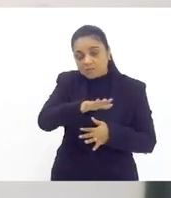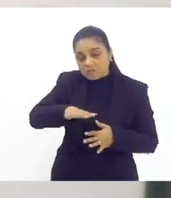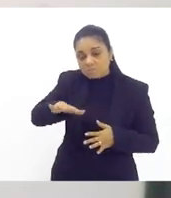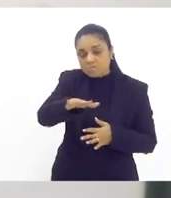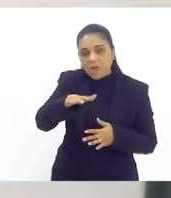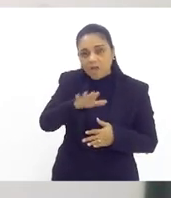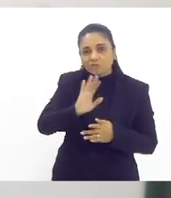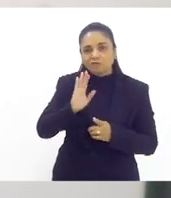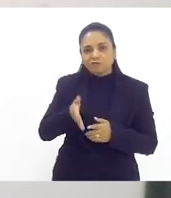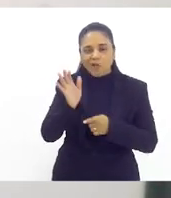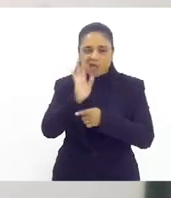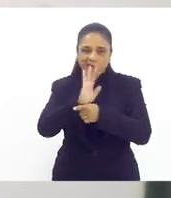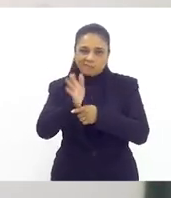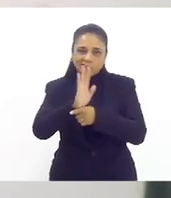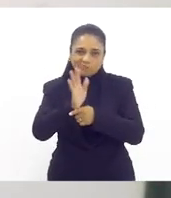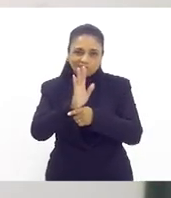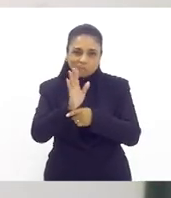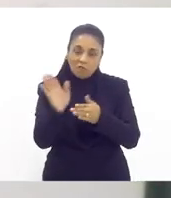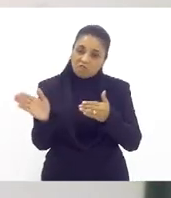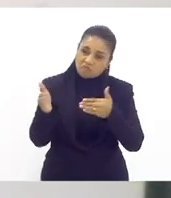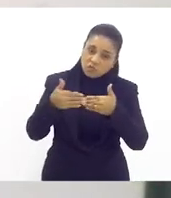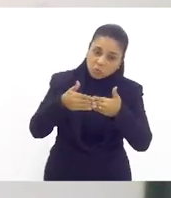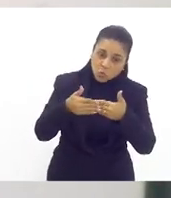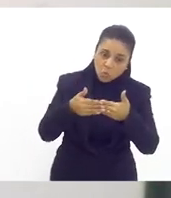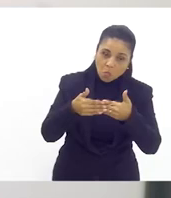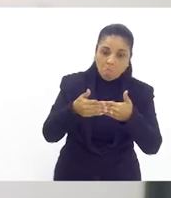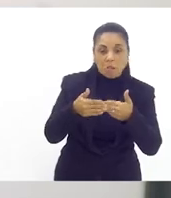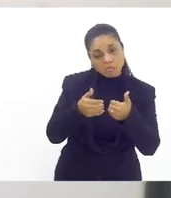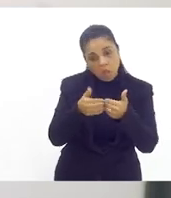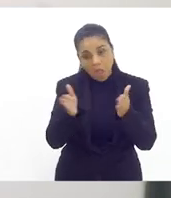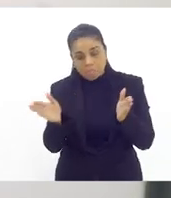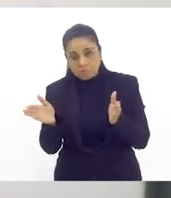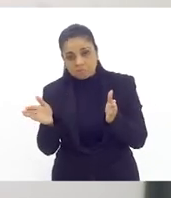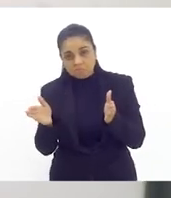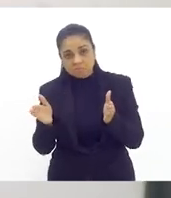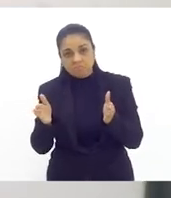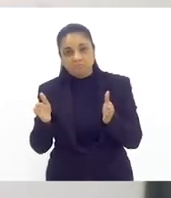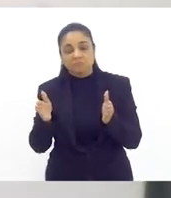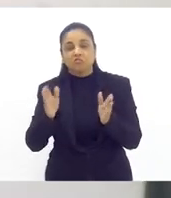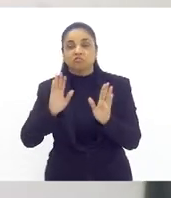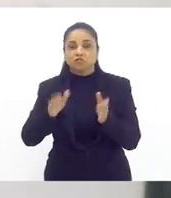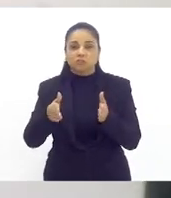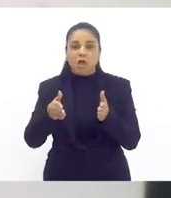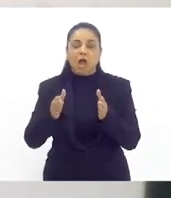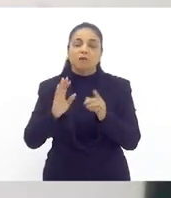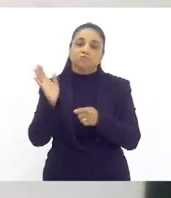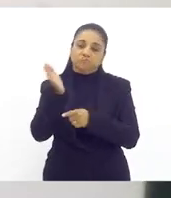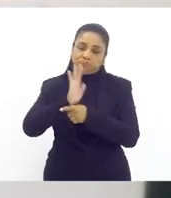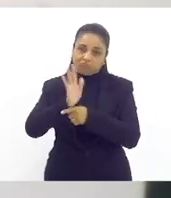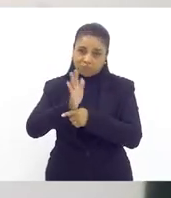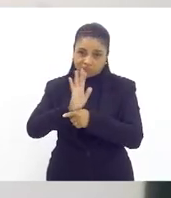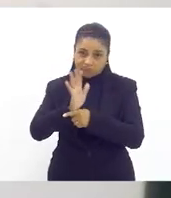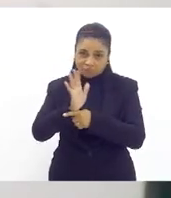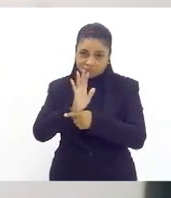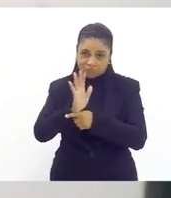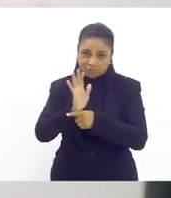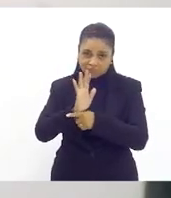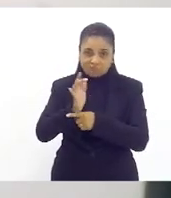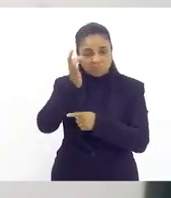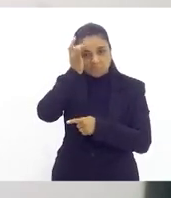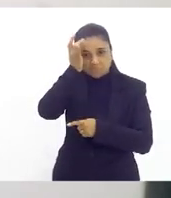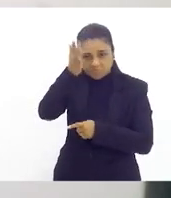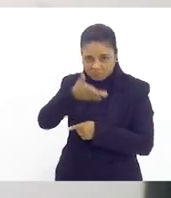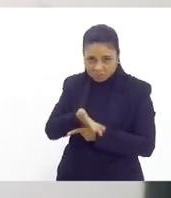já exibiram filmes e deixaram de exibir podem voltar a exibir espaços que já exibem filmes é muito mais na